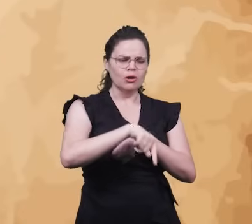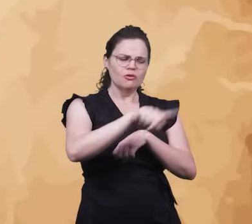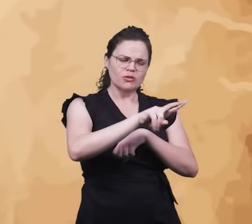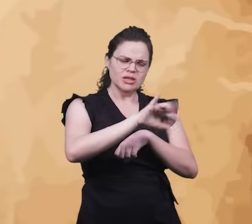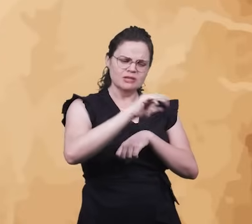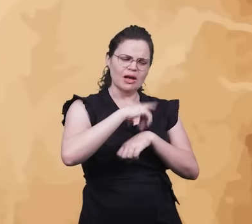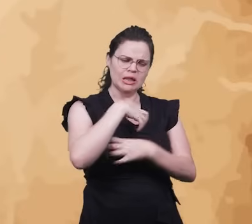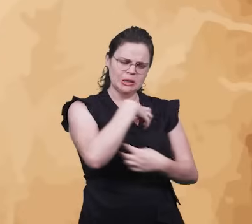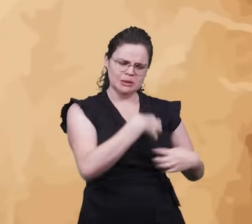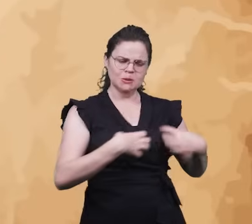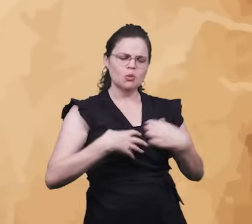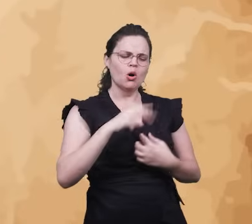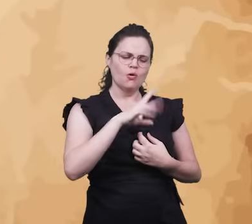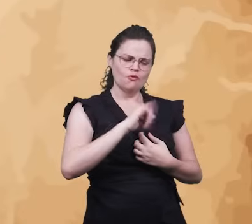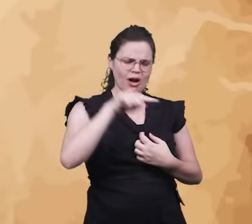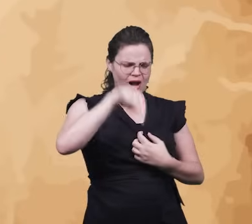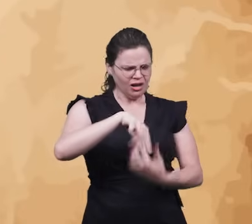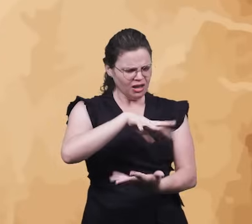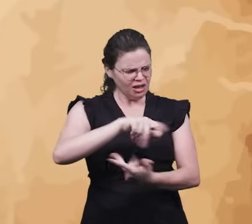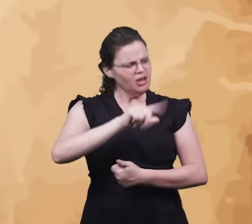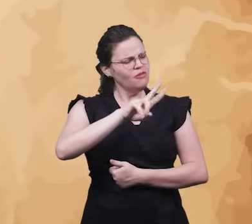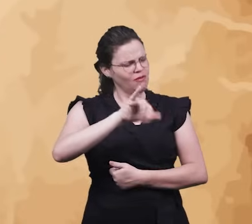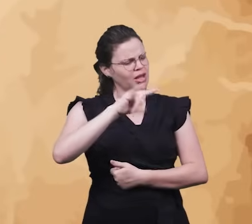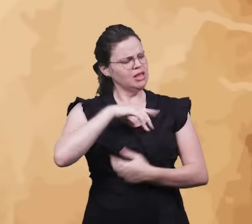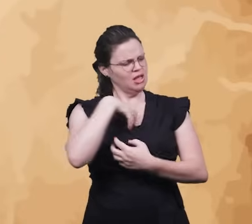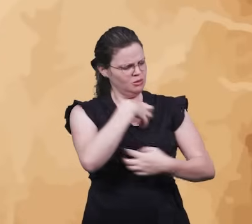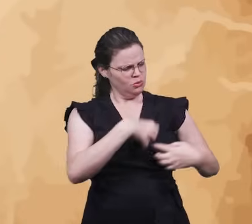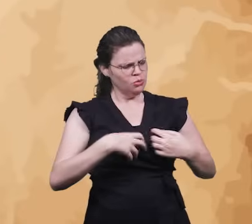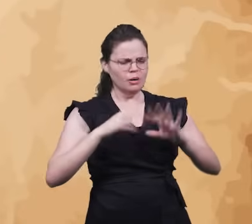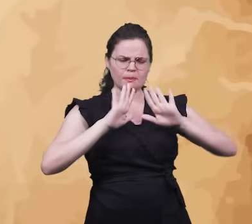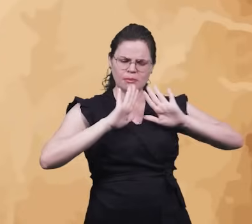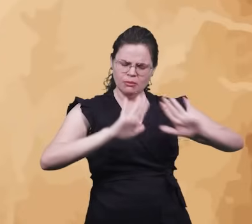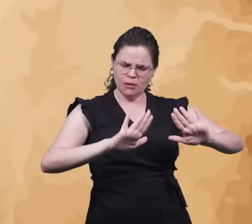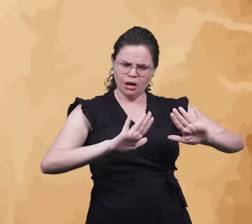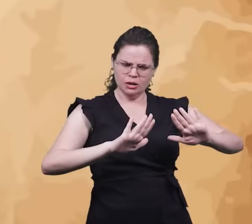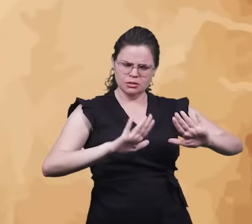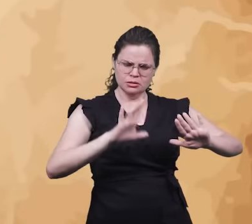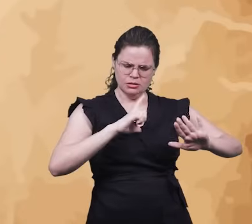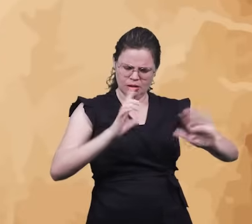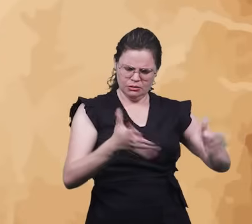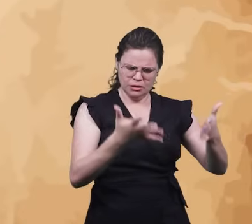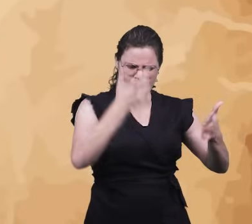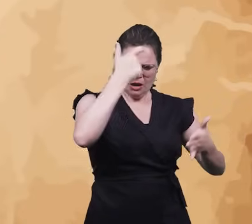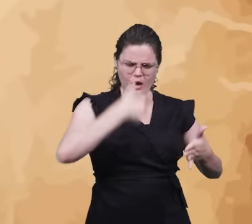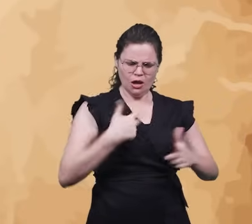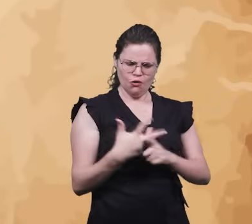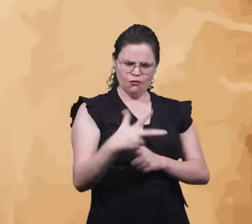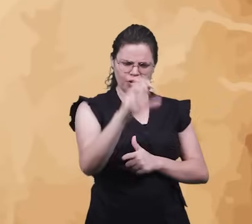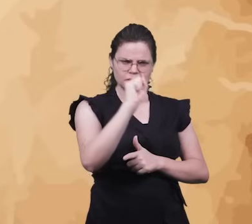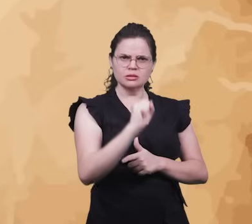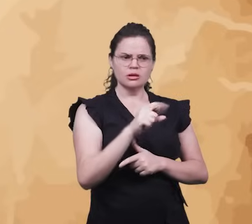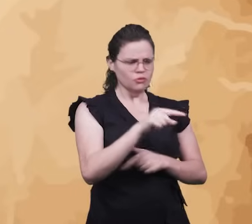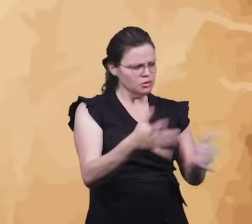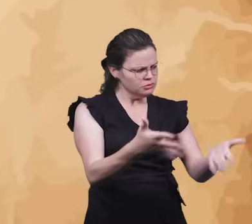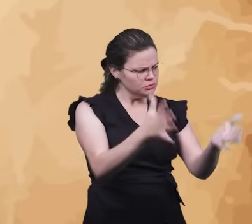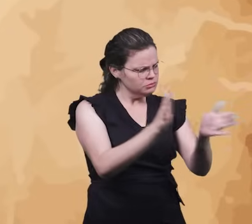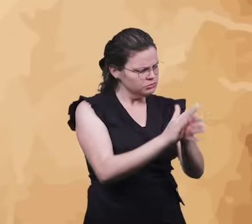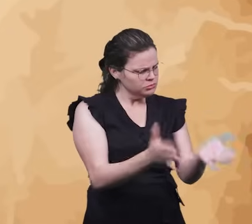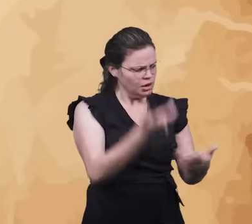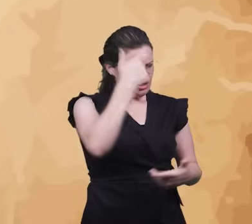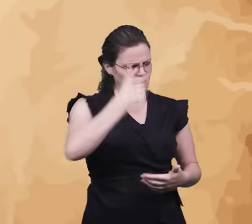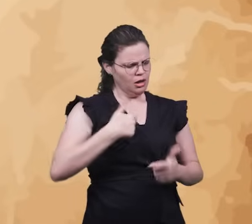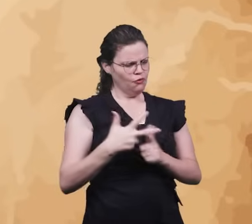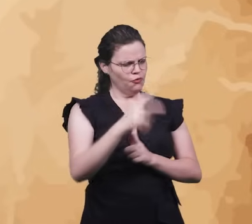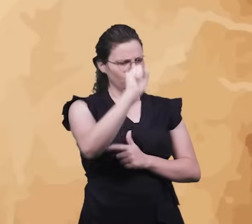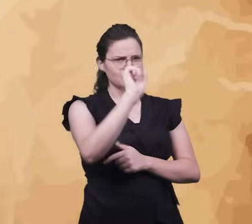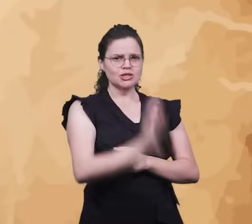tereis aflição. No mundo, Teresa. No mundo, tereis aflição. Mas eu venci. Tem de bom ânimo, tem de bom ânimo.